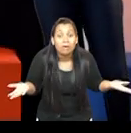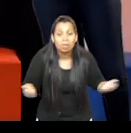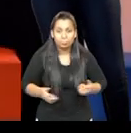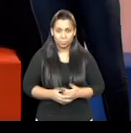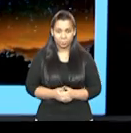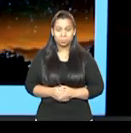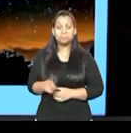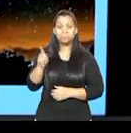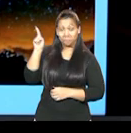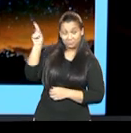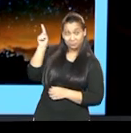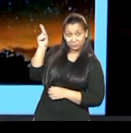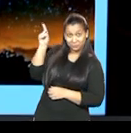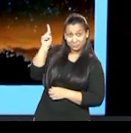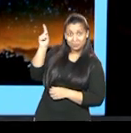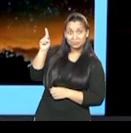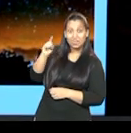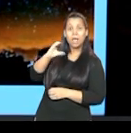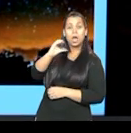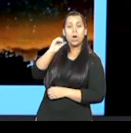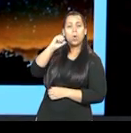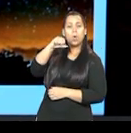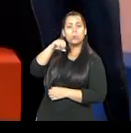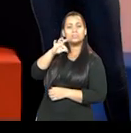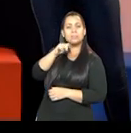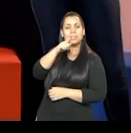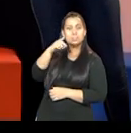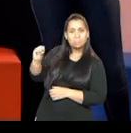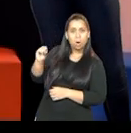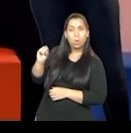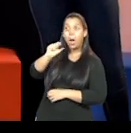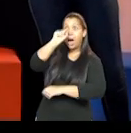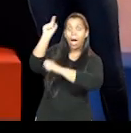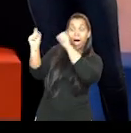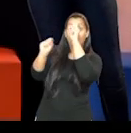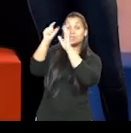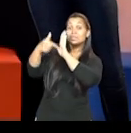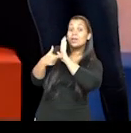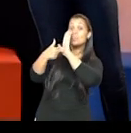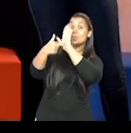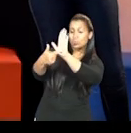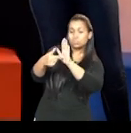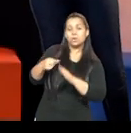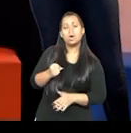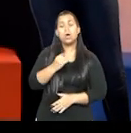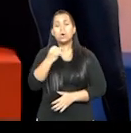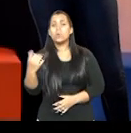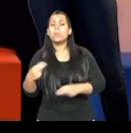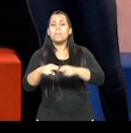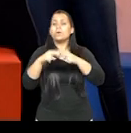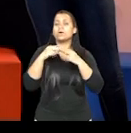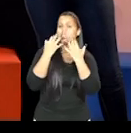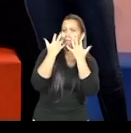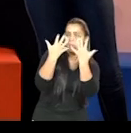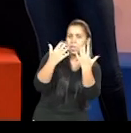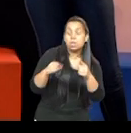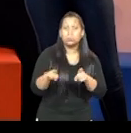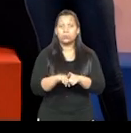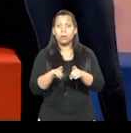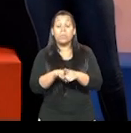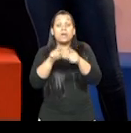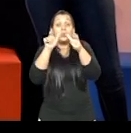As constelações eram uma alternativa, pois as estrelas no céu se destacavam, algumas pelo seu brilho, outras pela